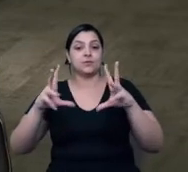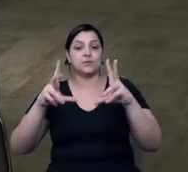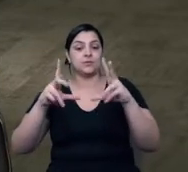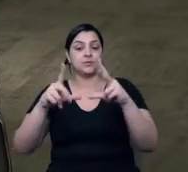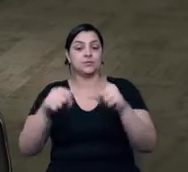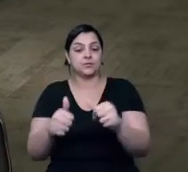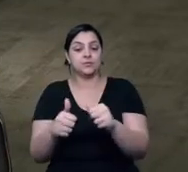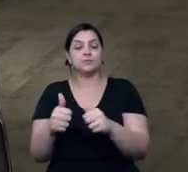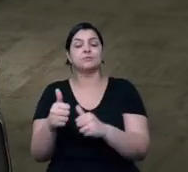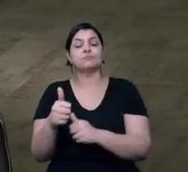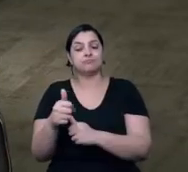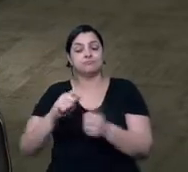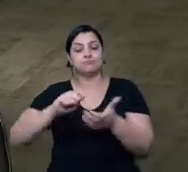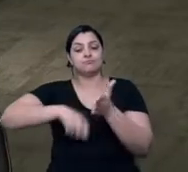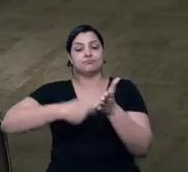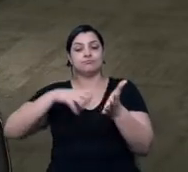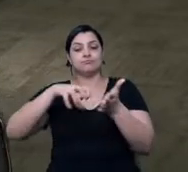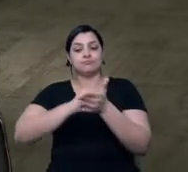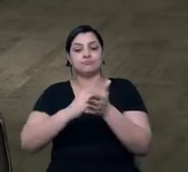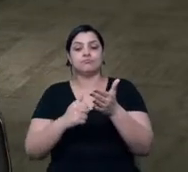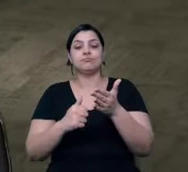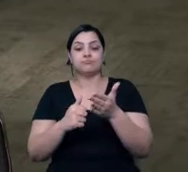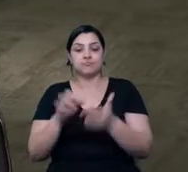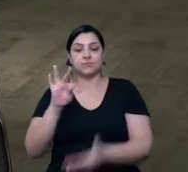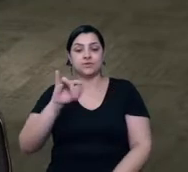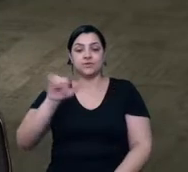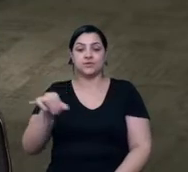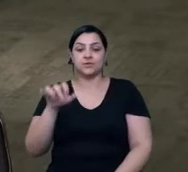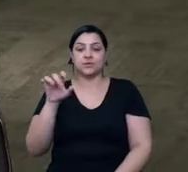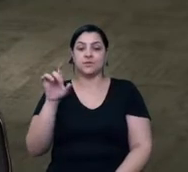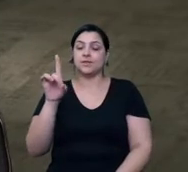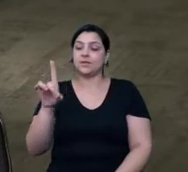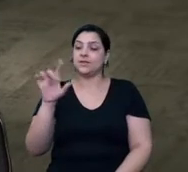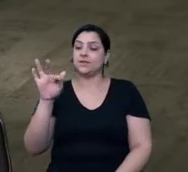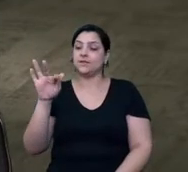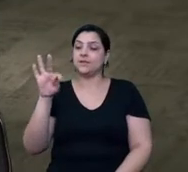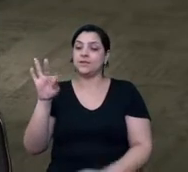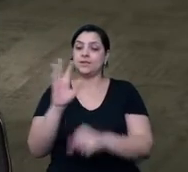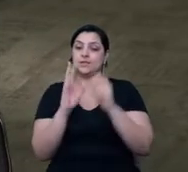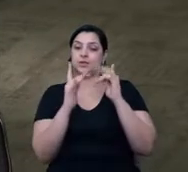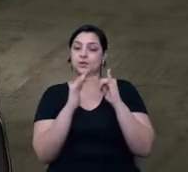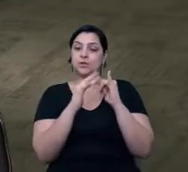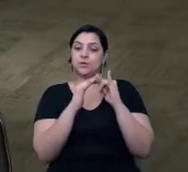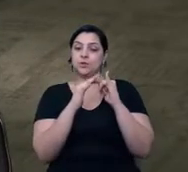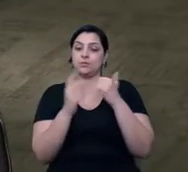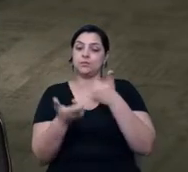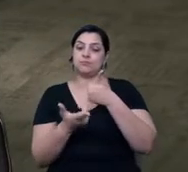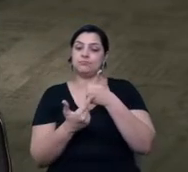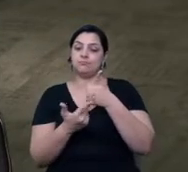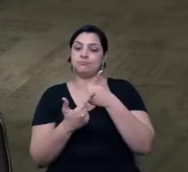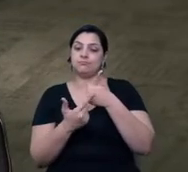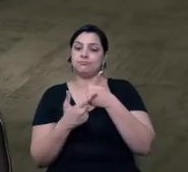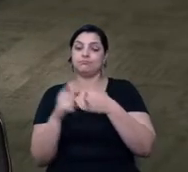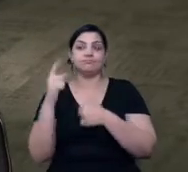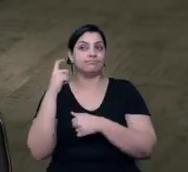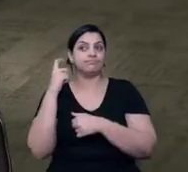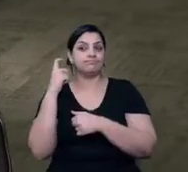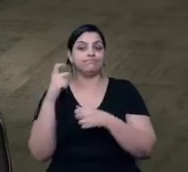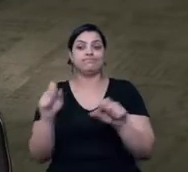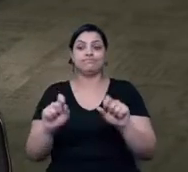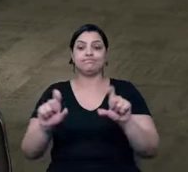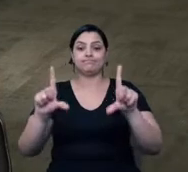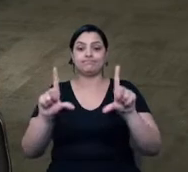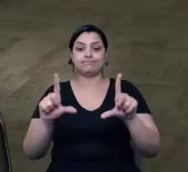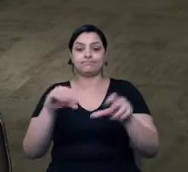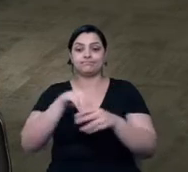se inscreverem no canal oficial do TJDFT no YouTube e ativarem as notificações para ter acesso ao